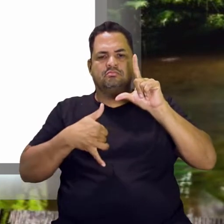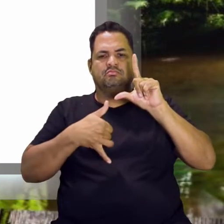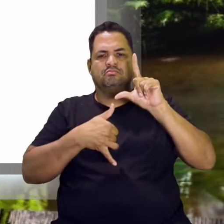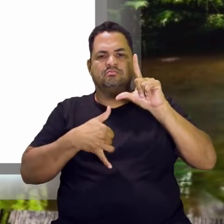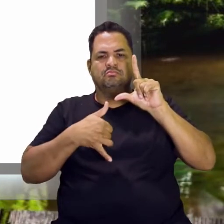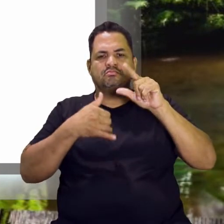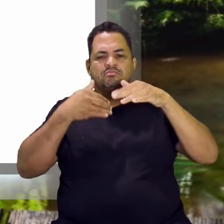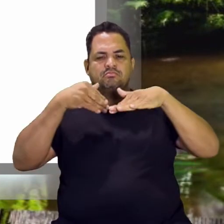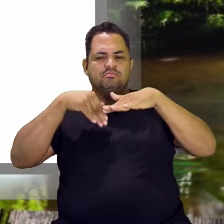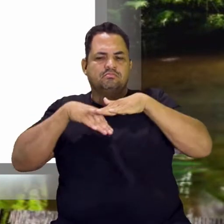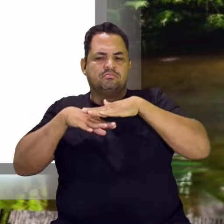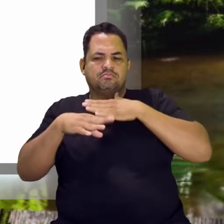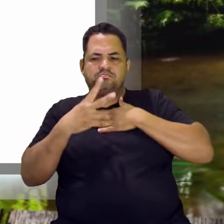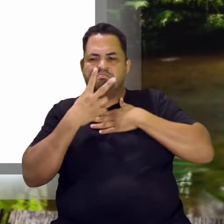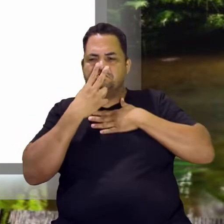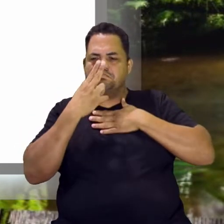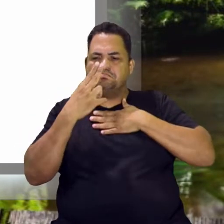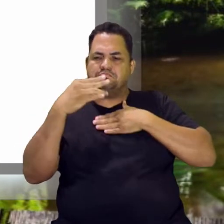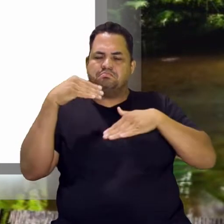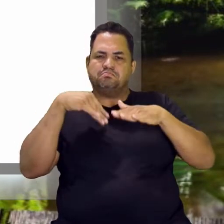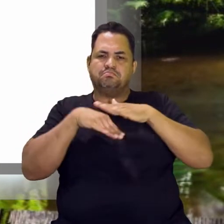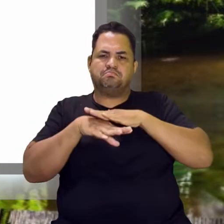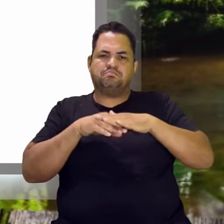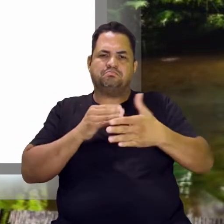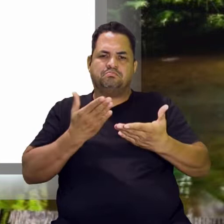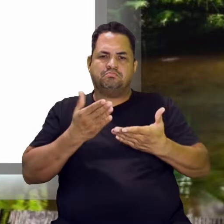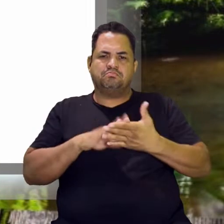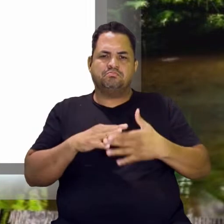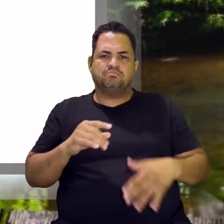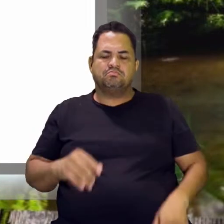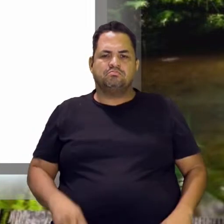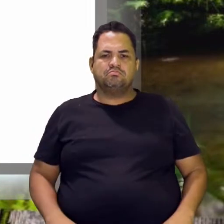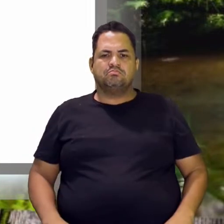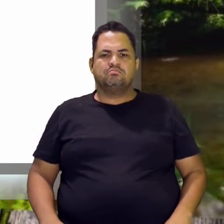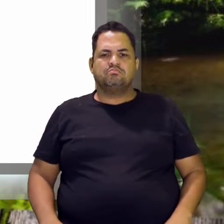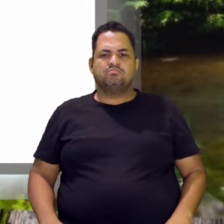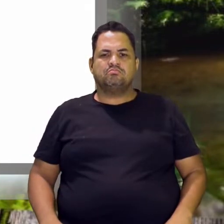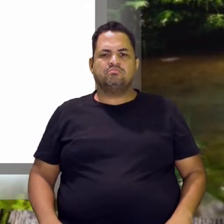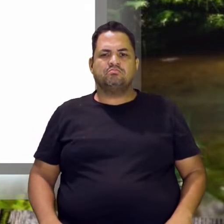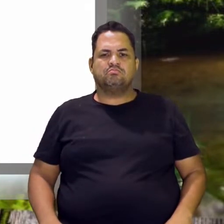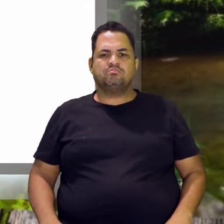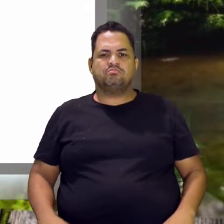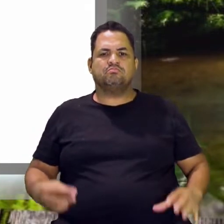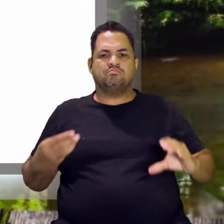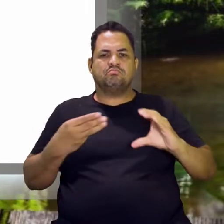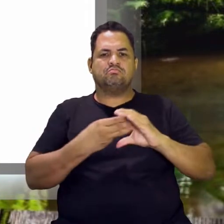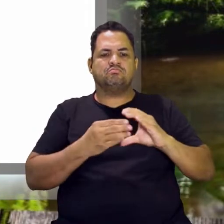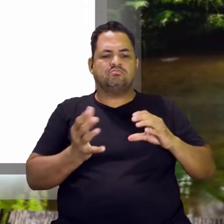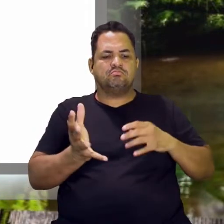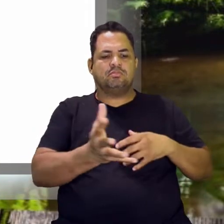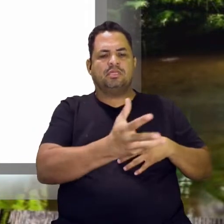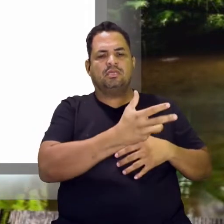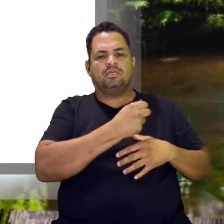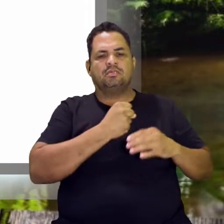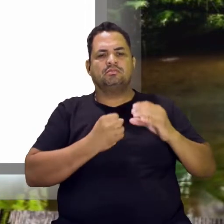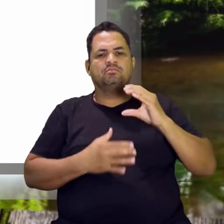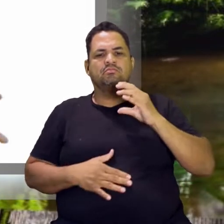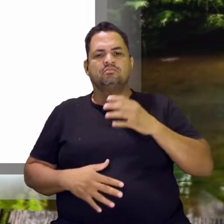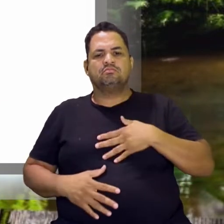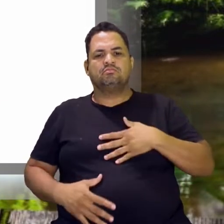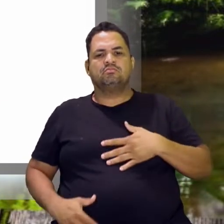estivessem escondidos, difícil acesso. E aí, o que as células vão fazer?